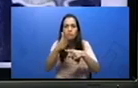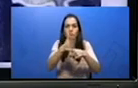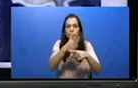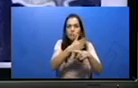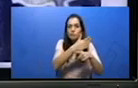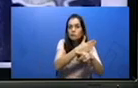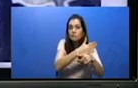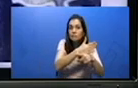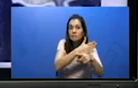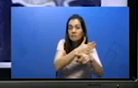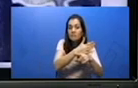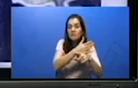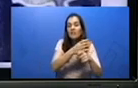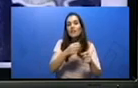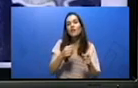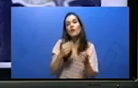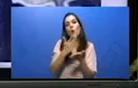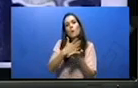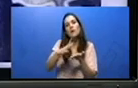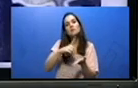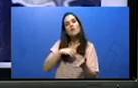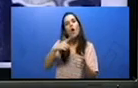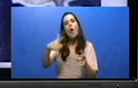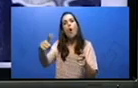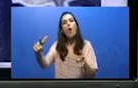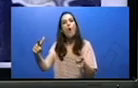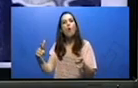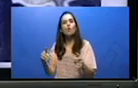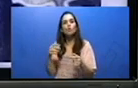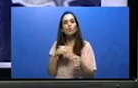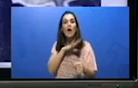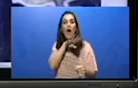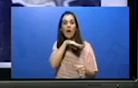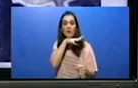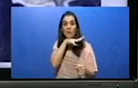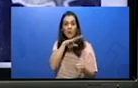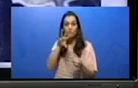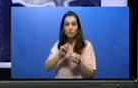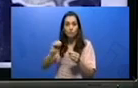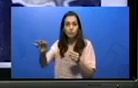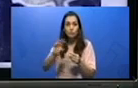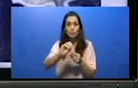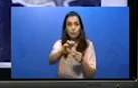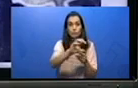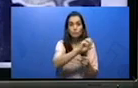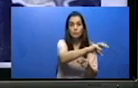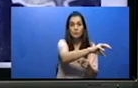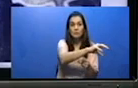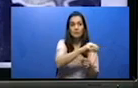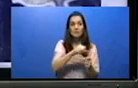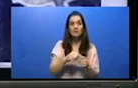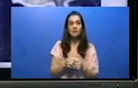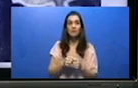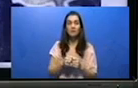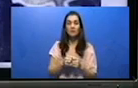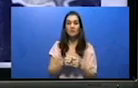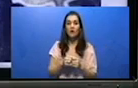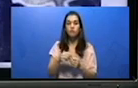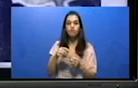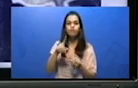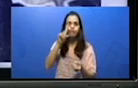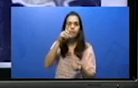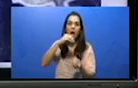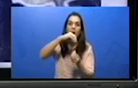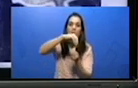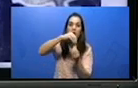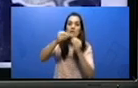bipartindo, se dividindo em duas partes para formar dois animais. Percebam que essa reprodução é assexuada. O